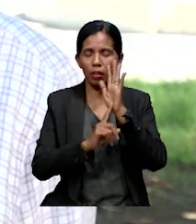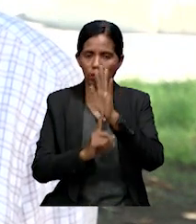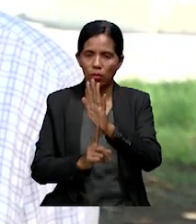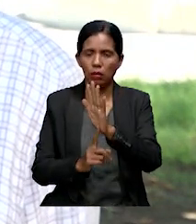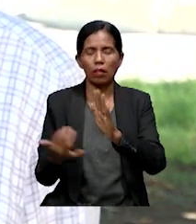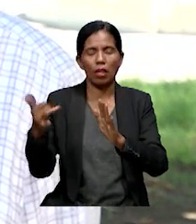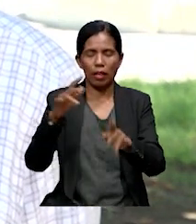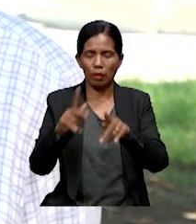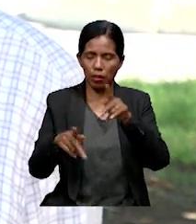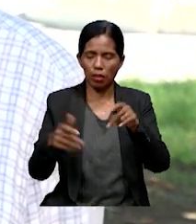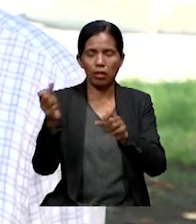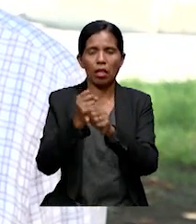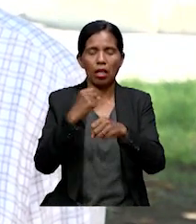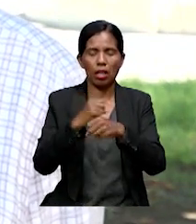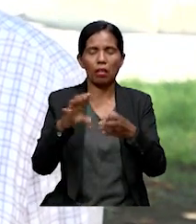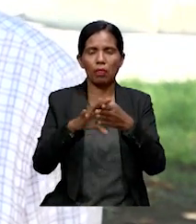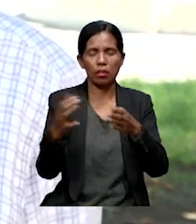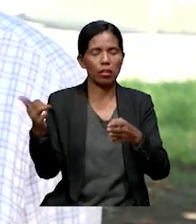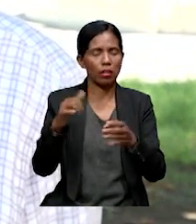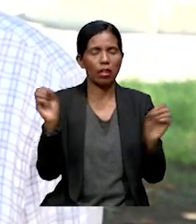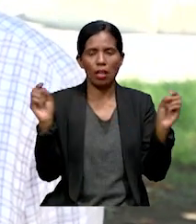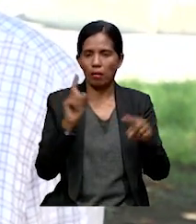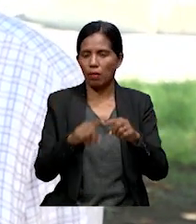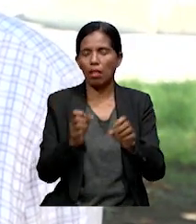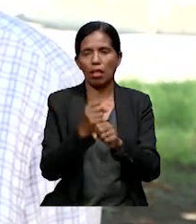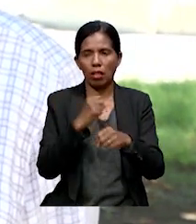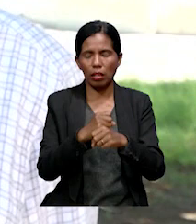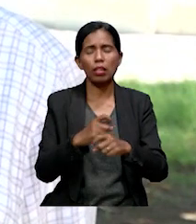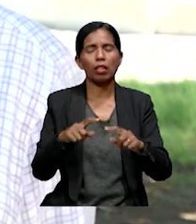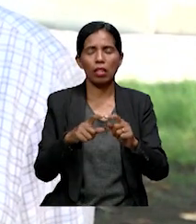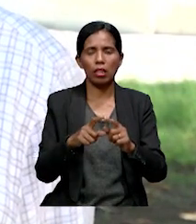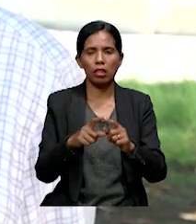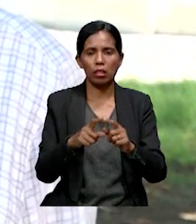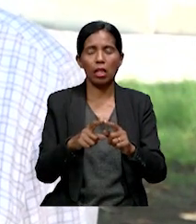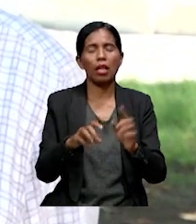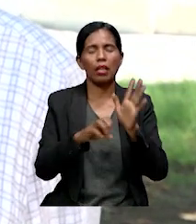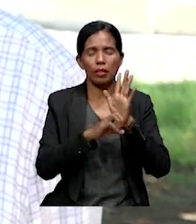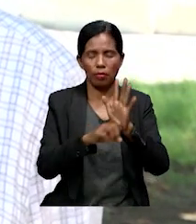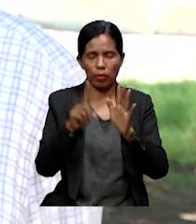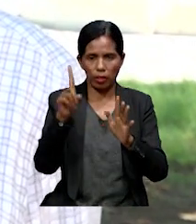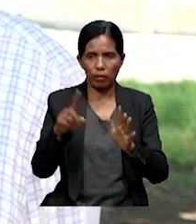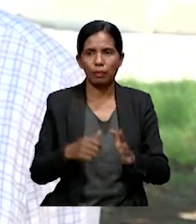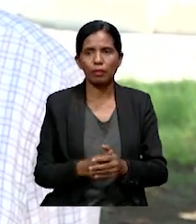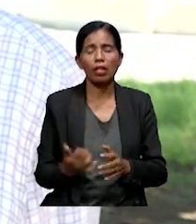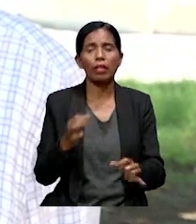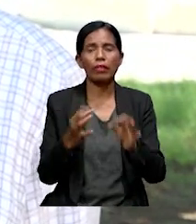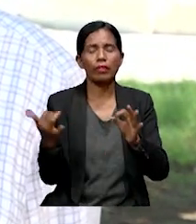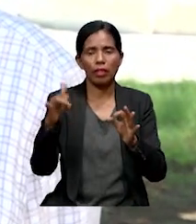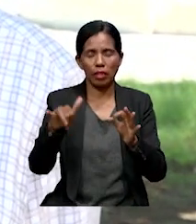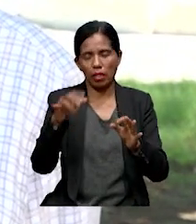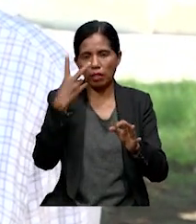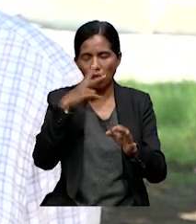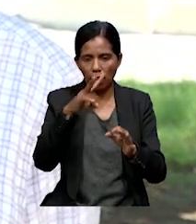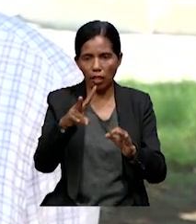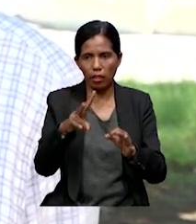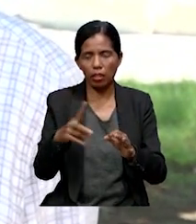nih sira la consegue realiza nih faktor ida. Então se sira hari ketisocong dan la realiza depois